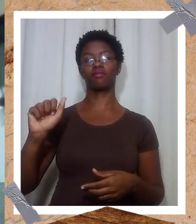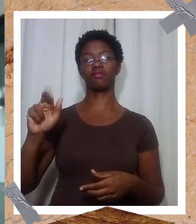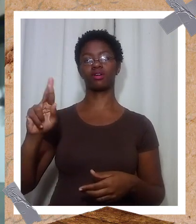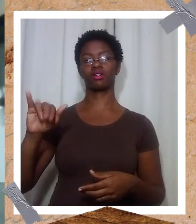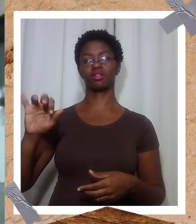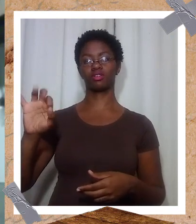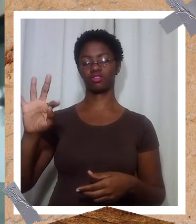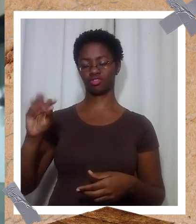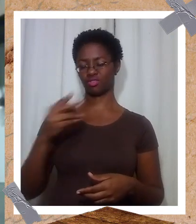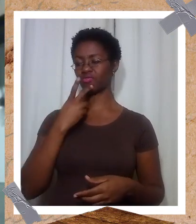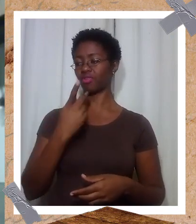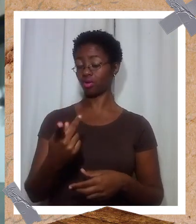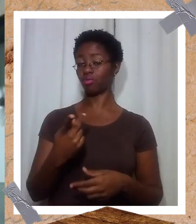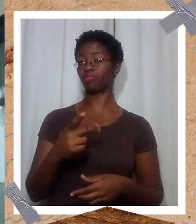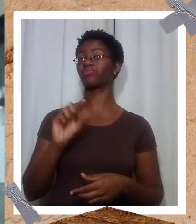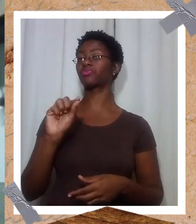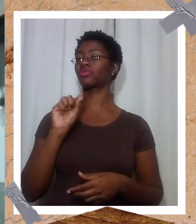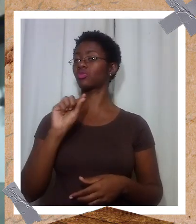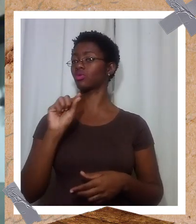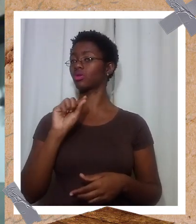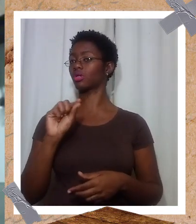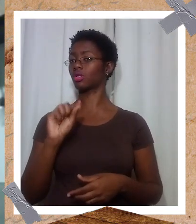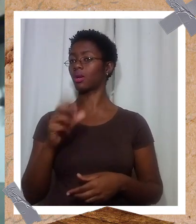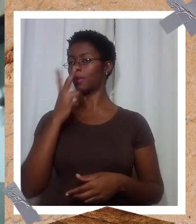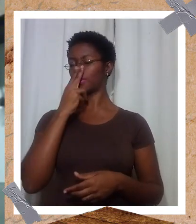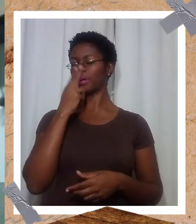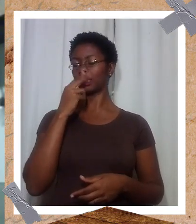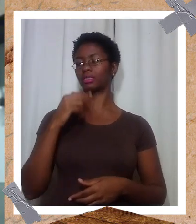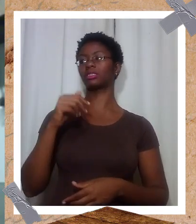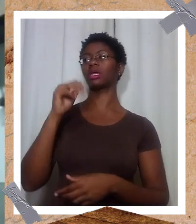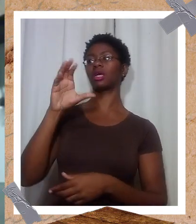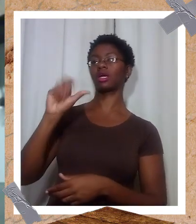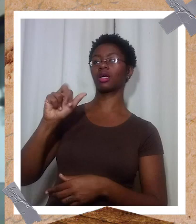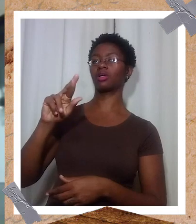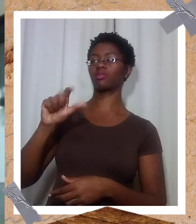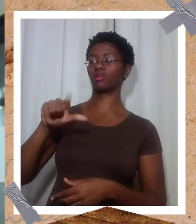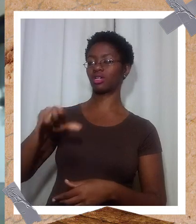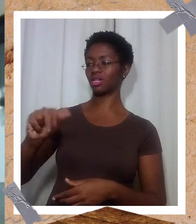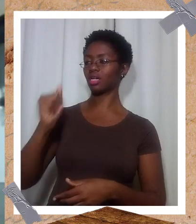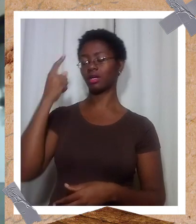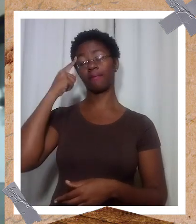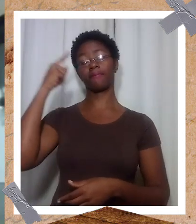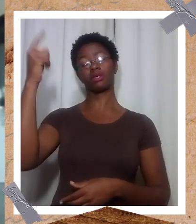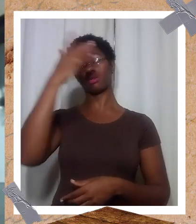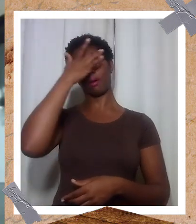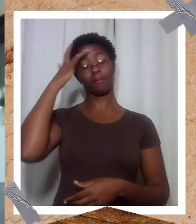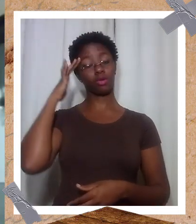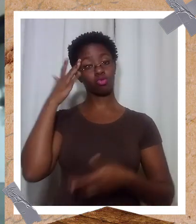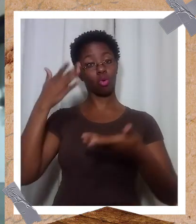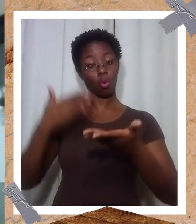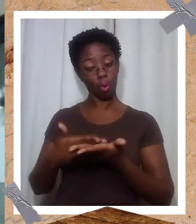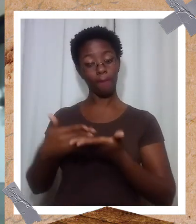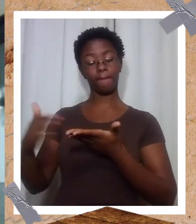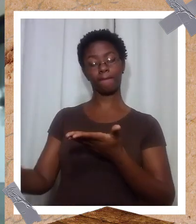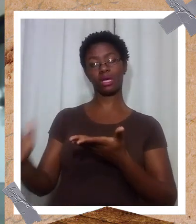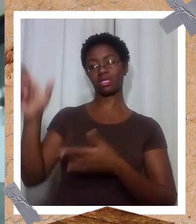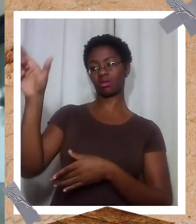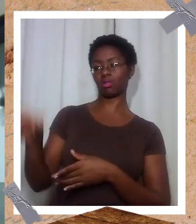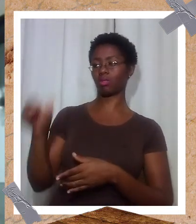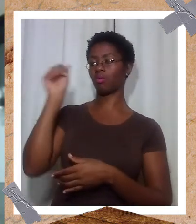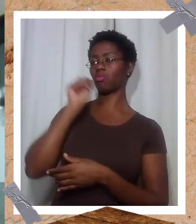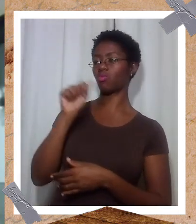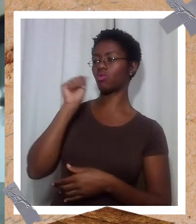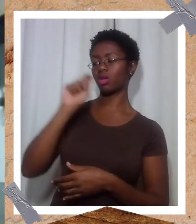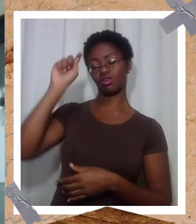Carolina Maria inaugura uma linha matricial de mulheres negras e pobres na literatura brasileira, né? Então, como vocês têm